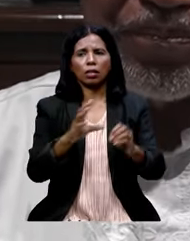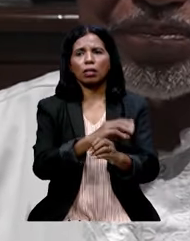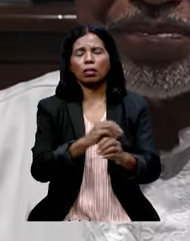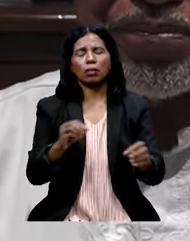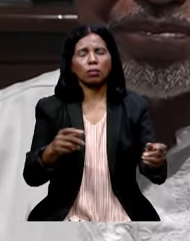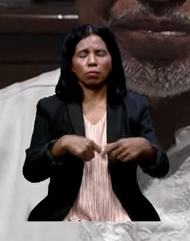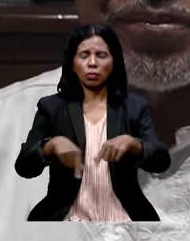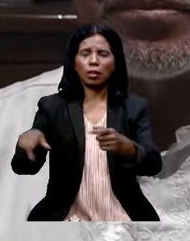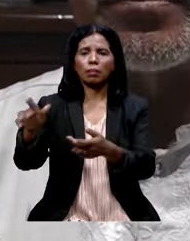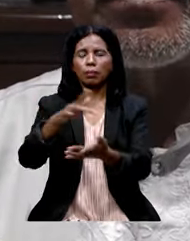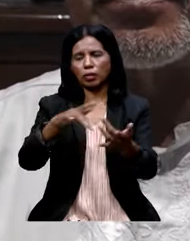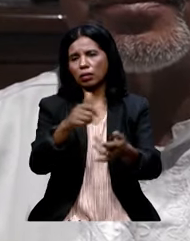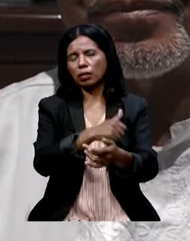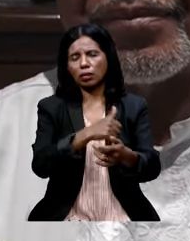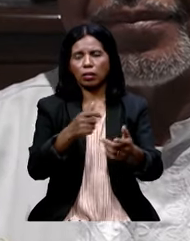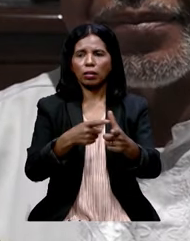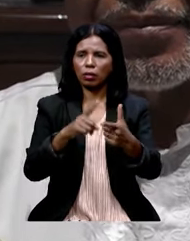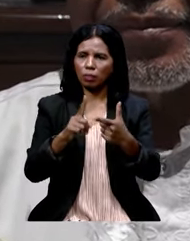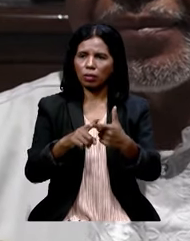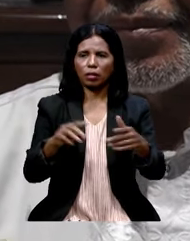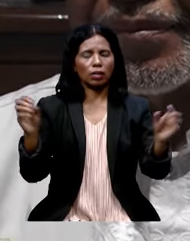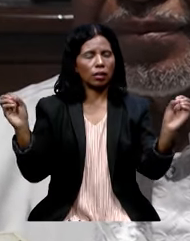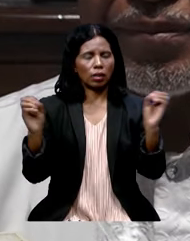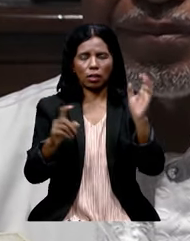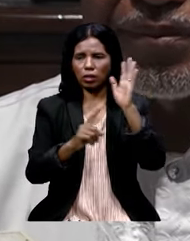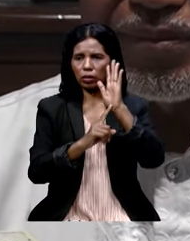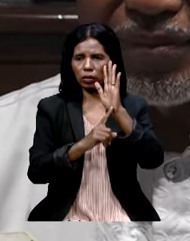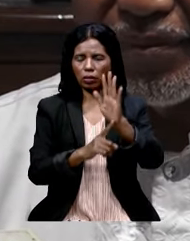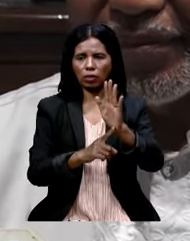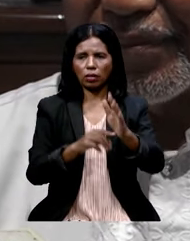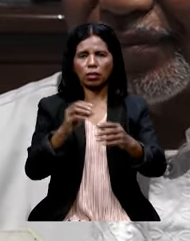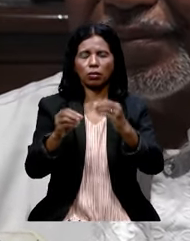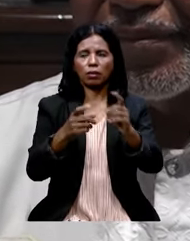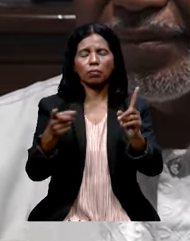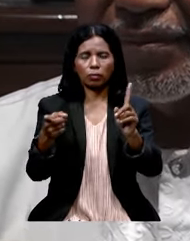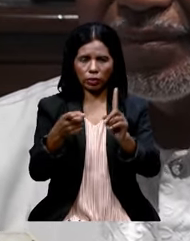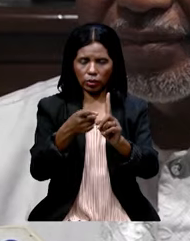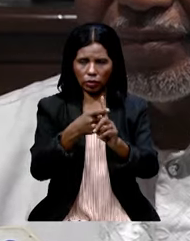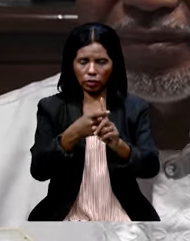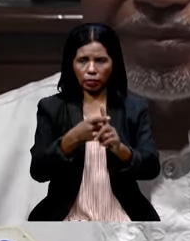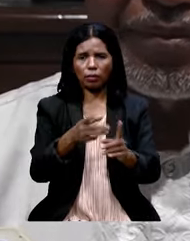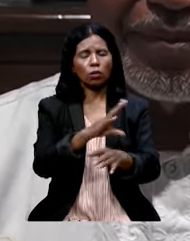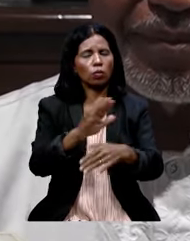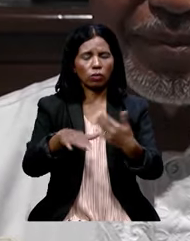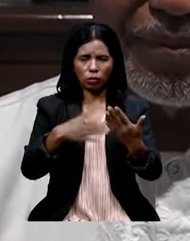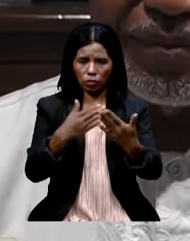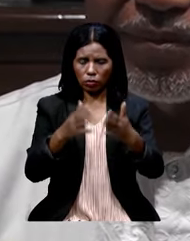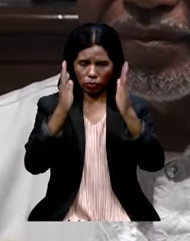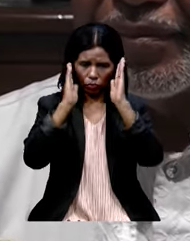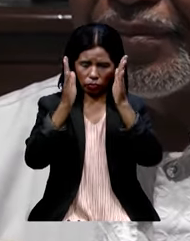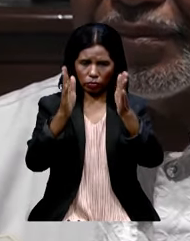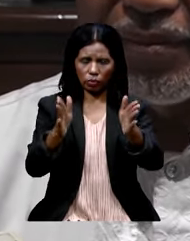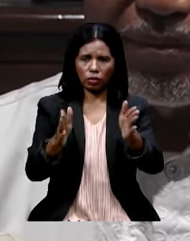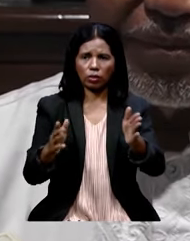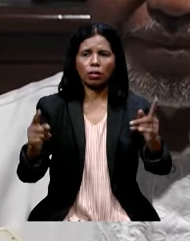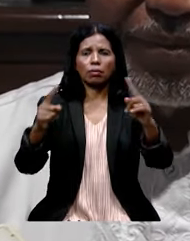passageira que depois não tem resultados ou consequências positivas. São todas coisas que ficam para